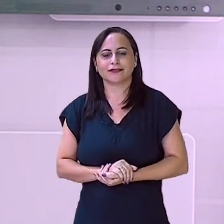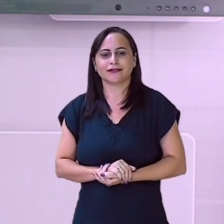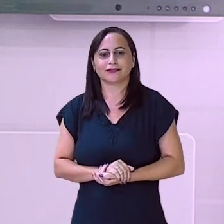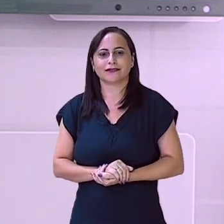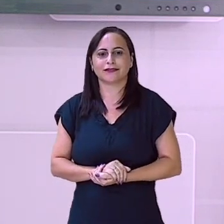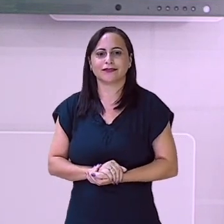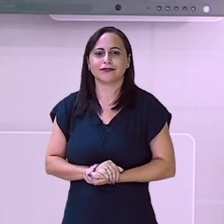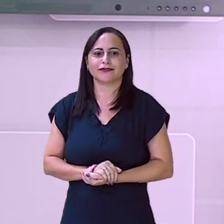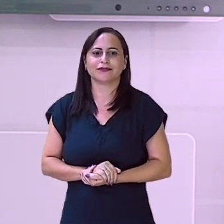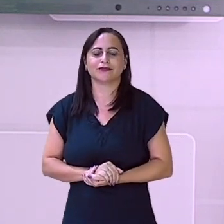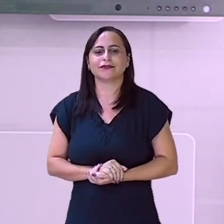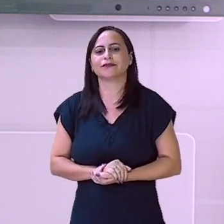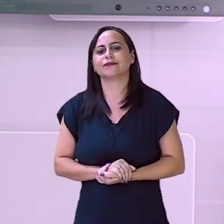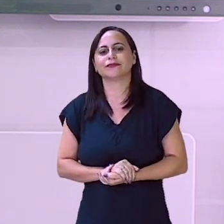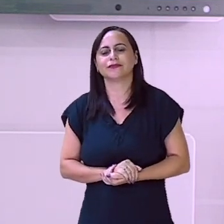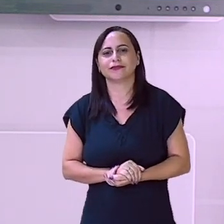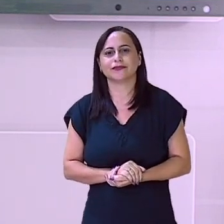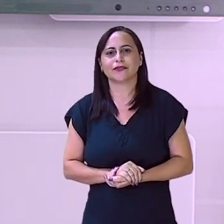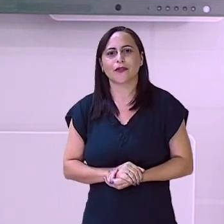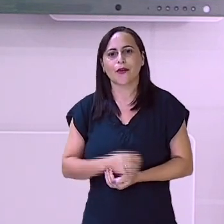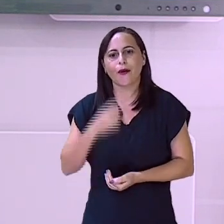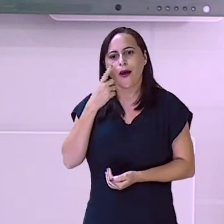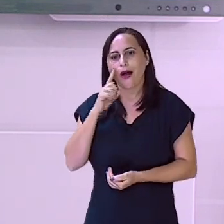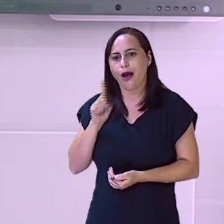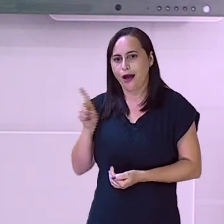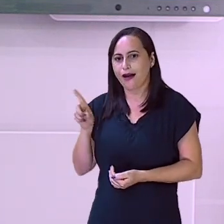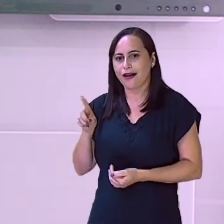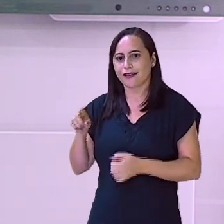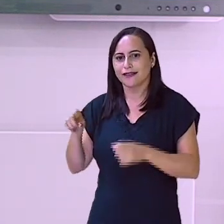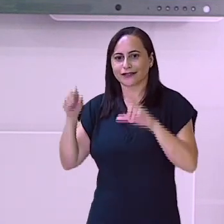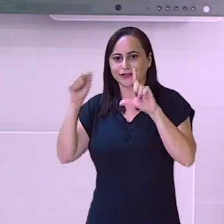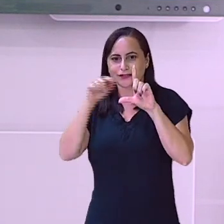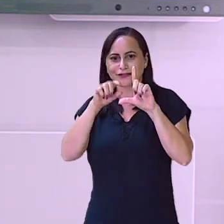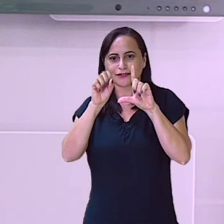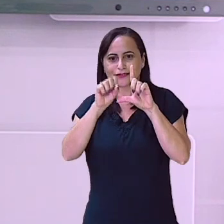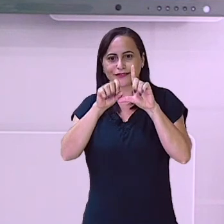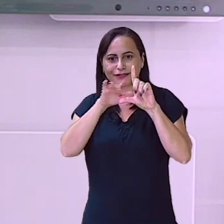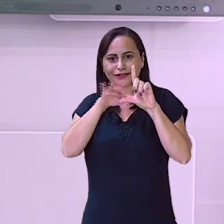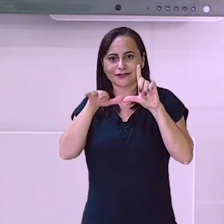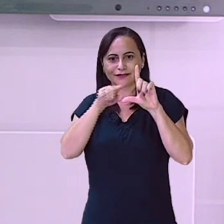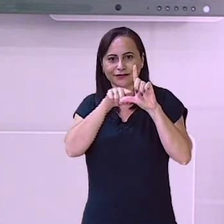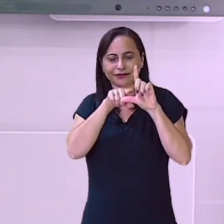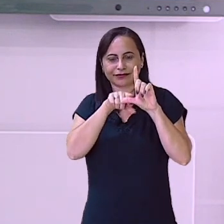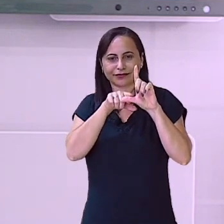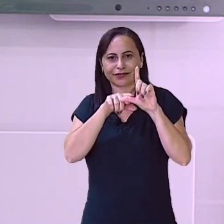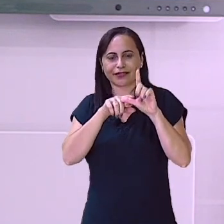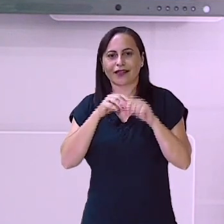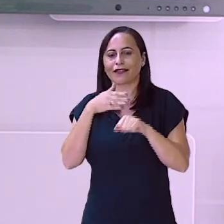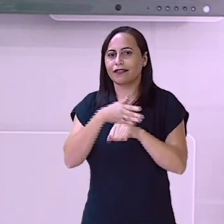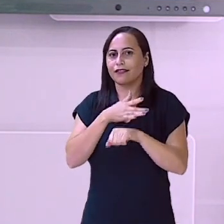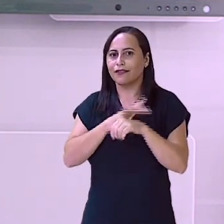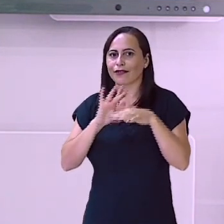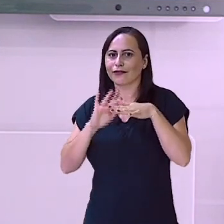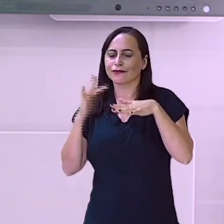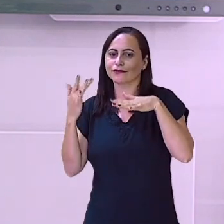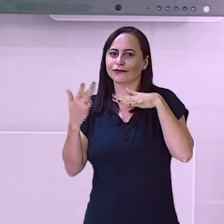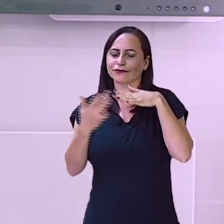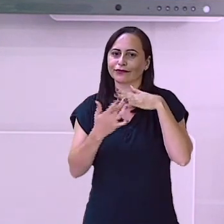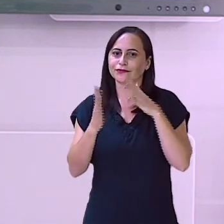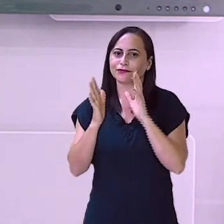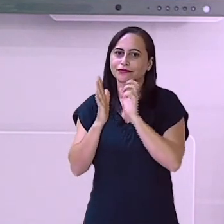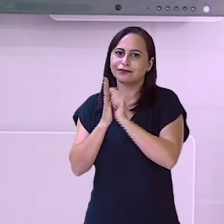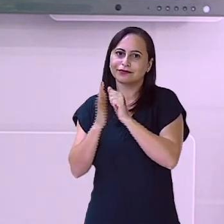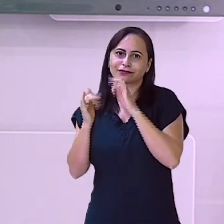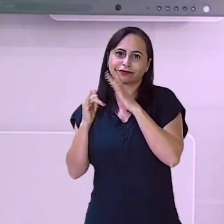nesse QR Code que aparece aqui no cantinho da tela. Acesse nossas redes sociais e se inscreva